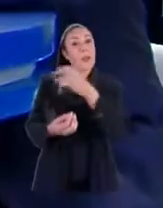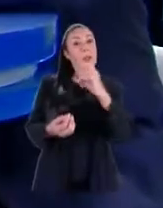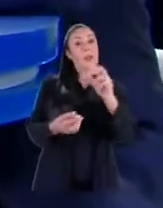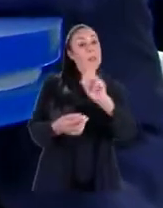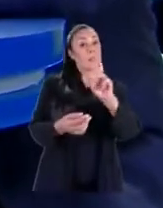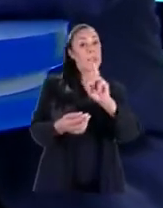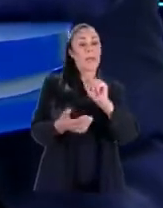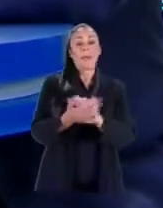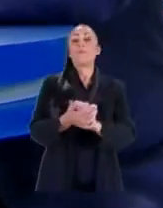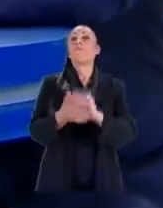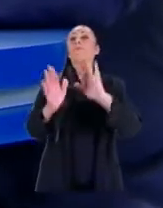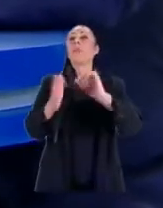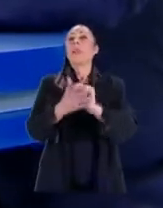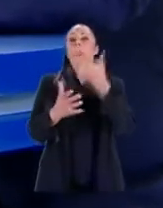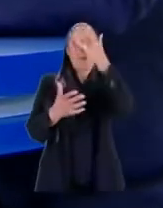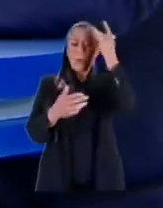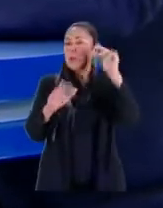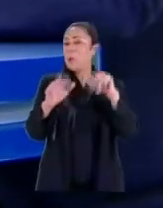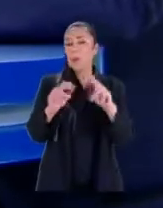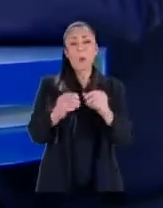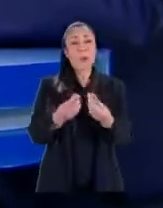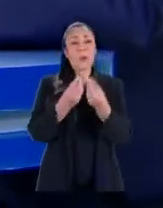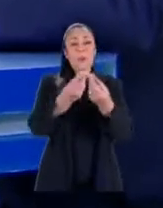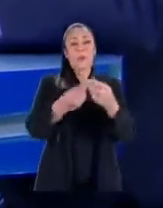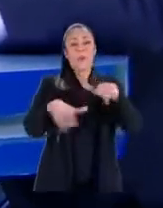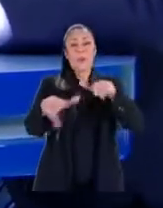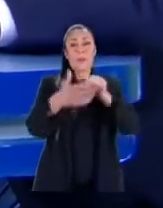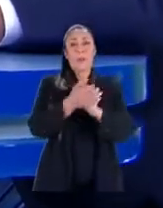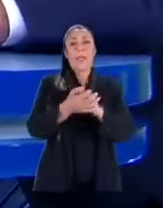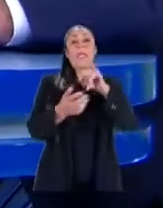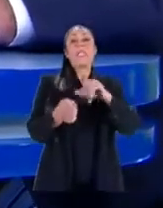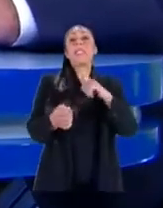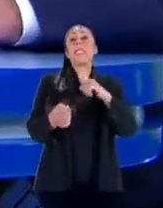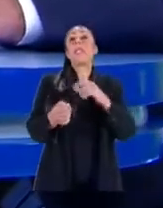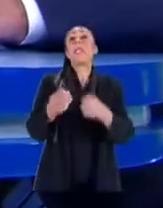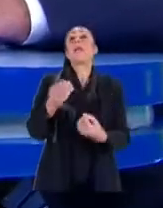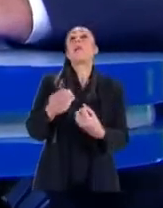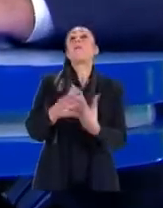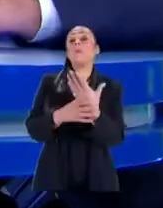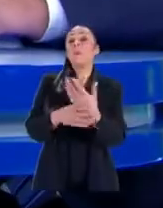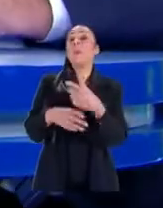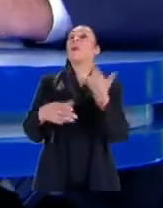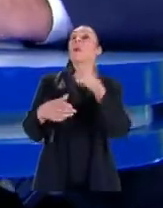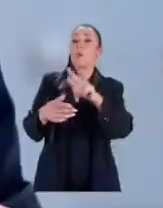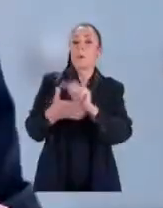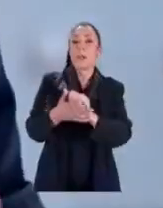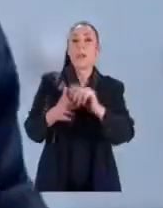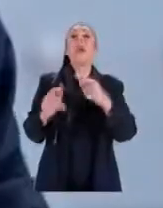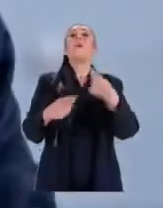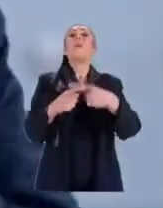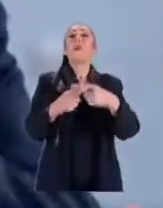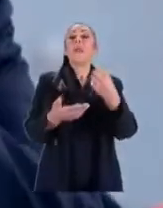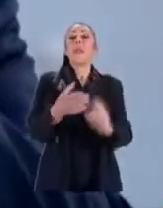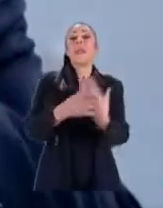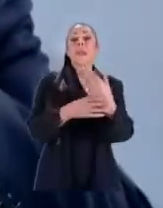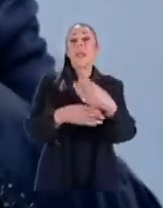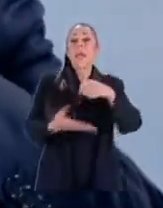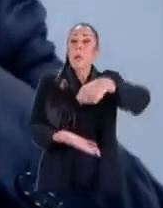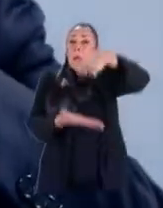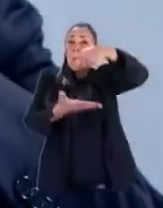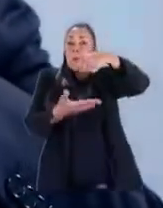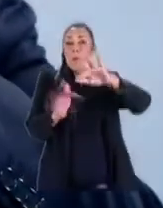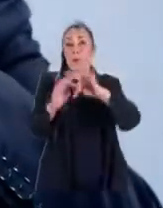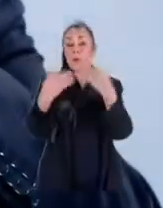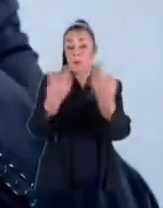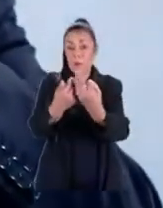dão emprego se tiver consumo, se tiver o que produzir. Sim. Então, veja, por que eu fiz o Bolsa Família? Porque você tinha uma parcela